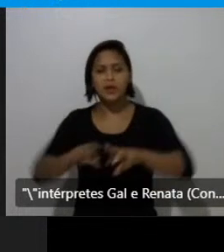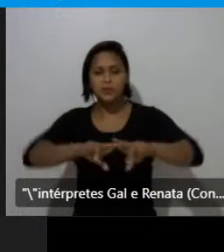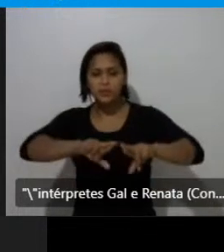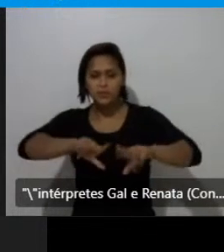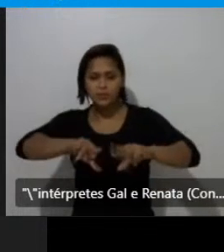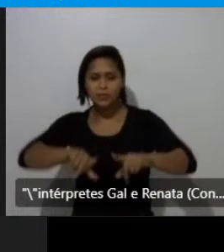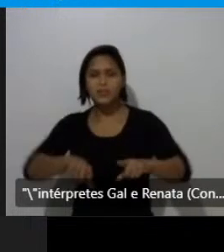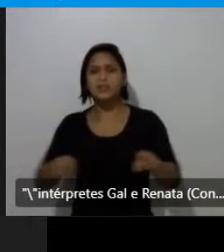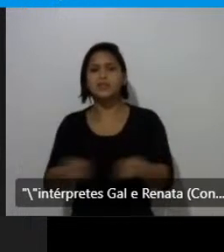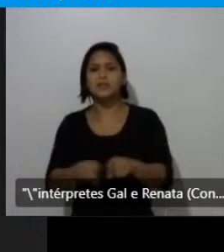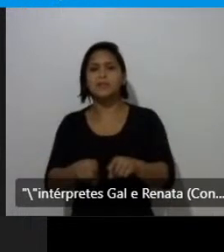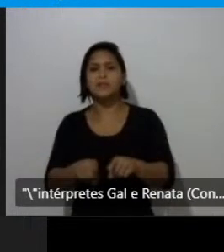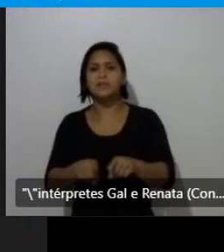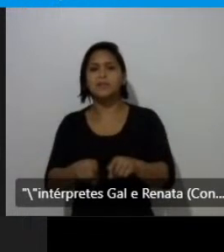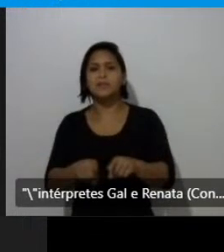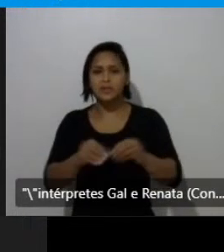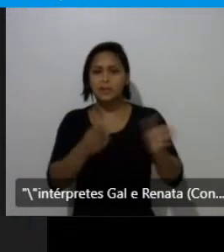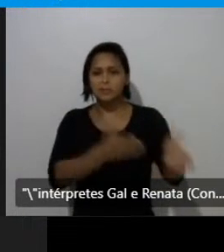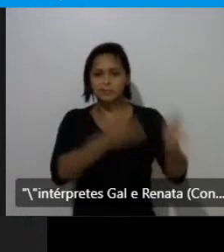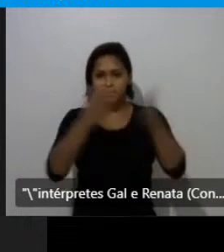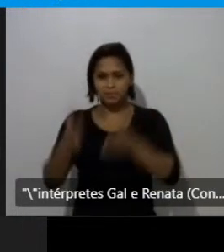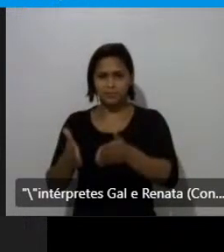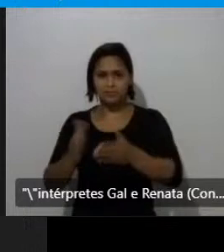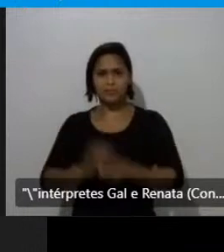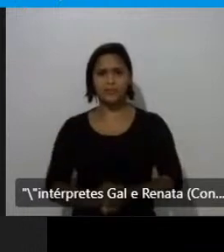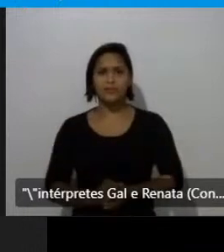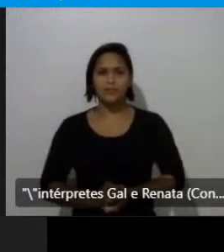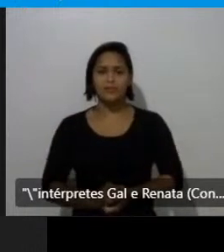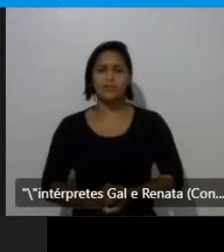essas territorialidades. Pode passar.